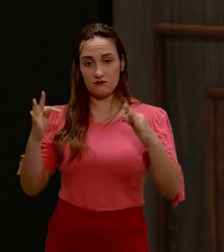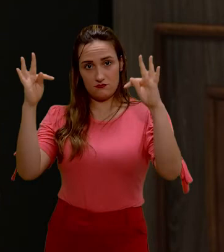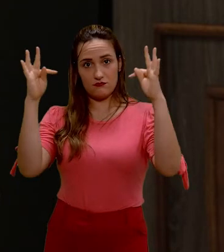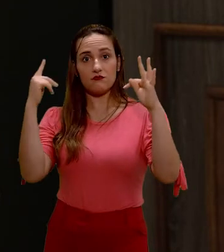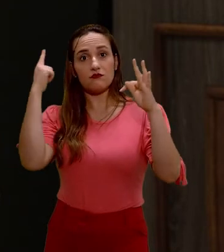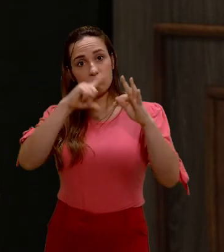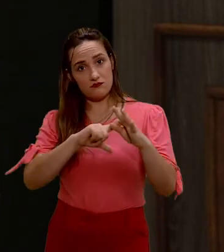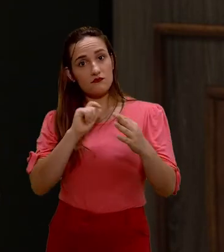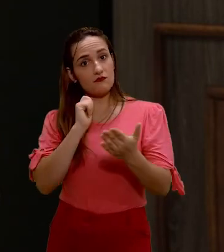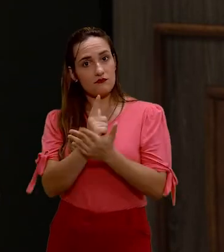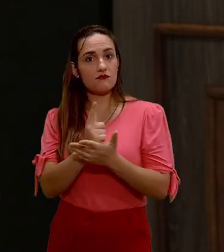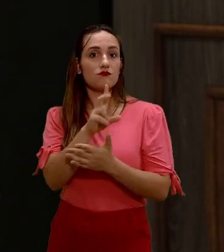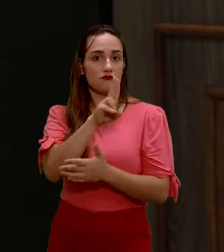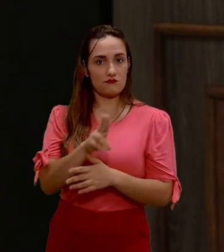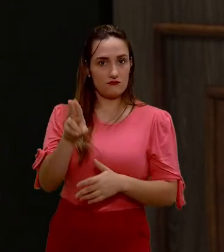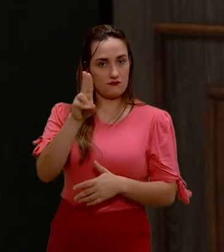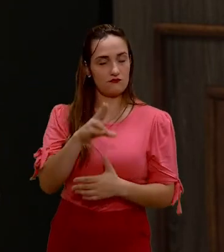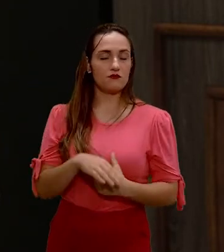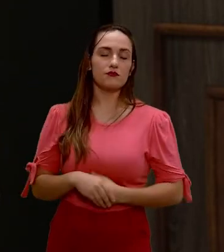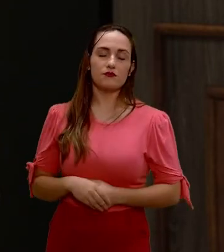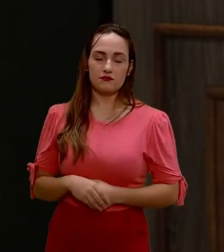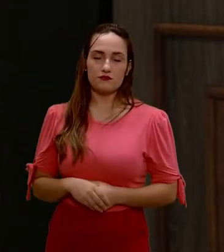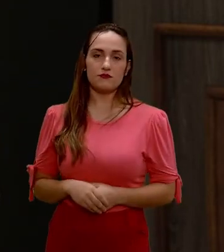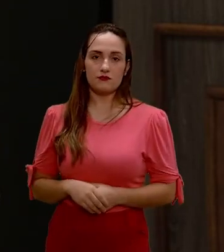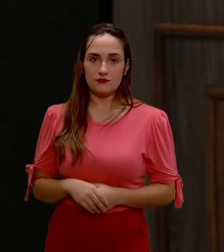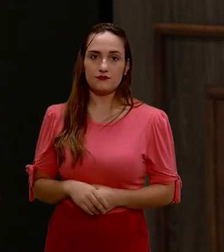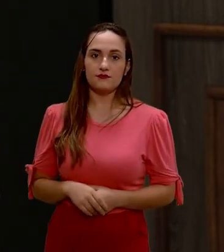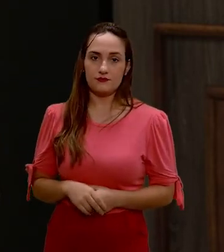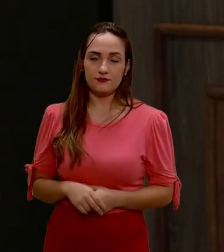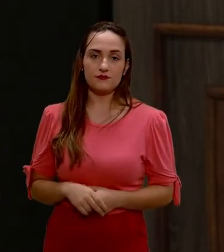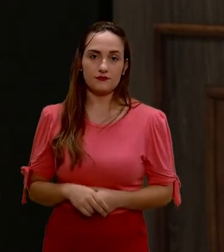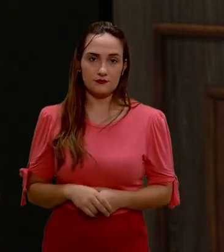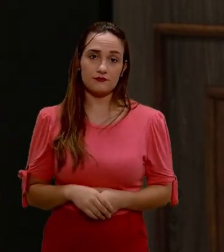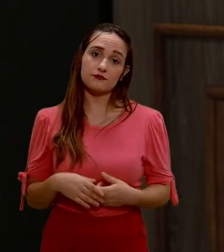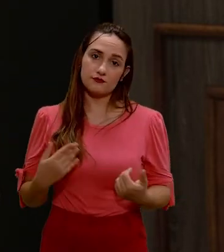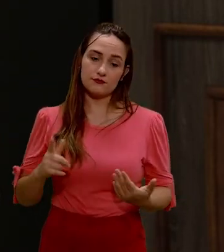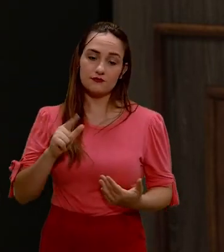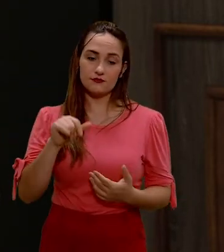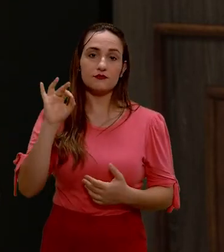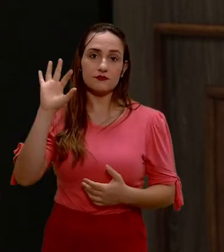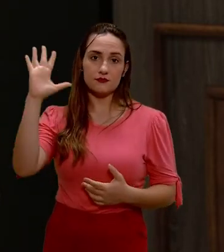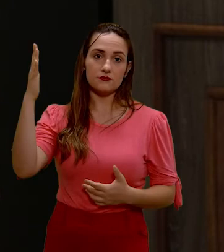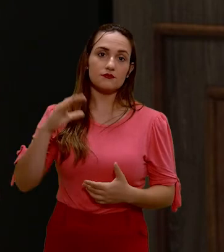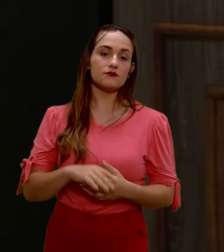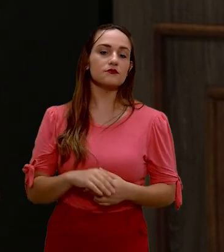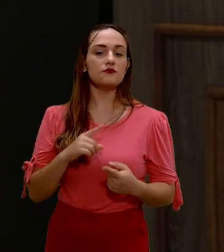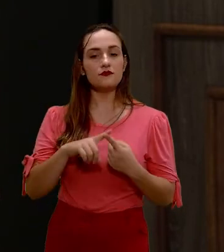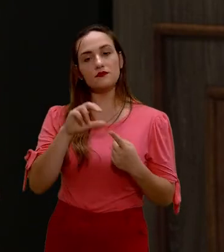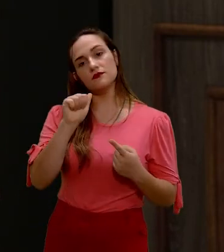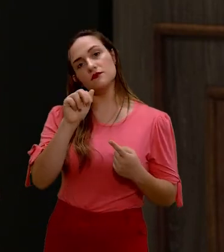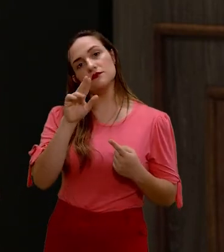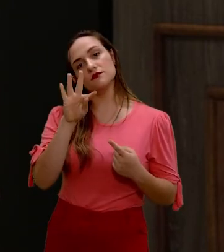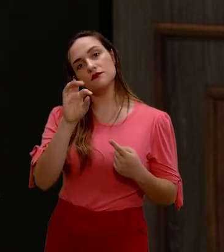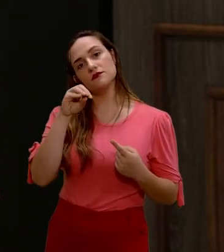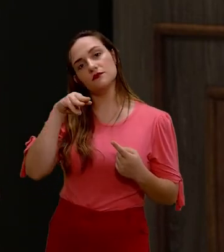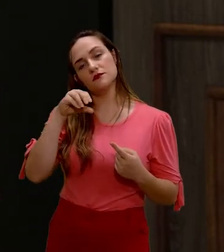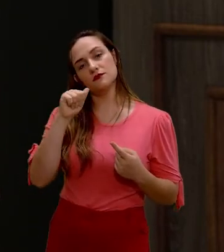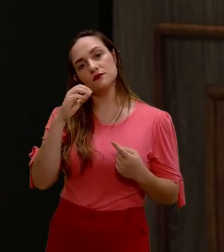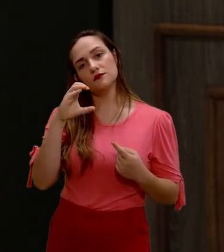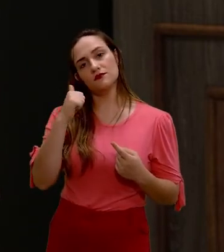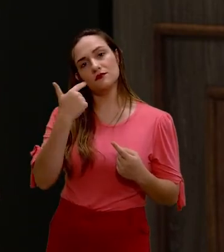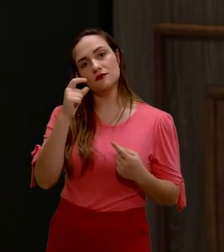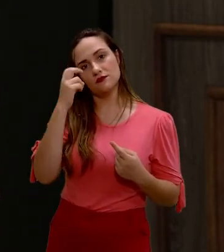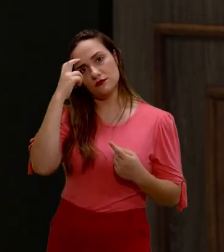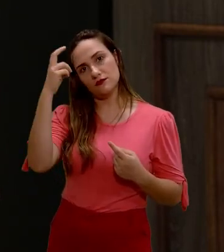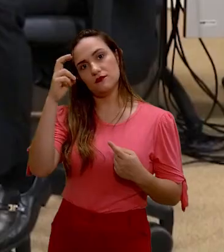das tecnologias que vierem, né? Mais proximamente são essas, seria a autoautomação, uso de